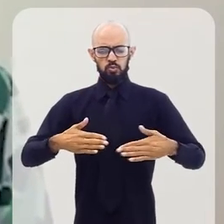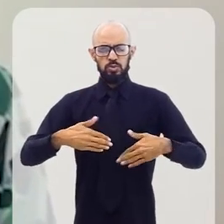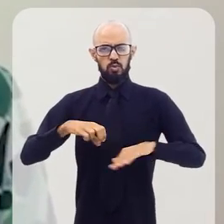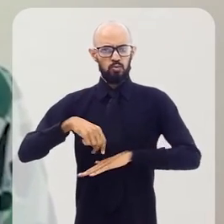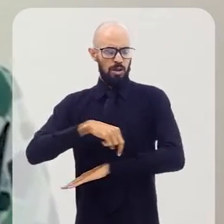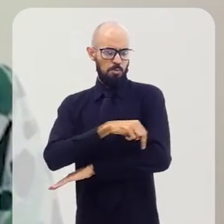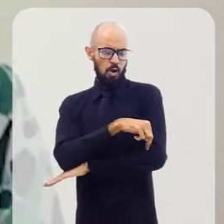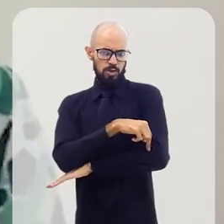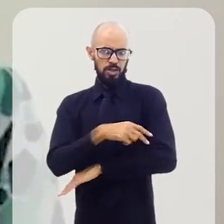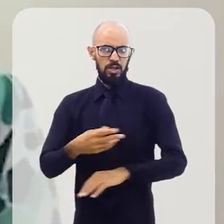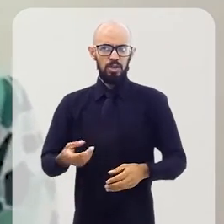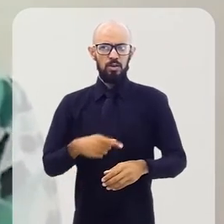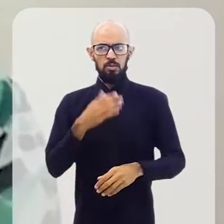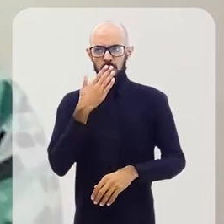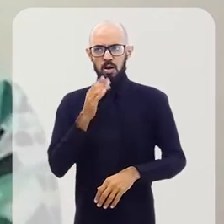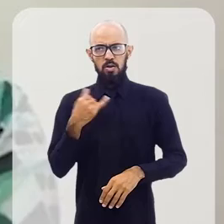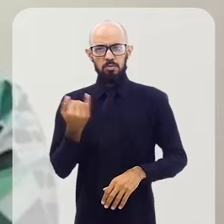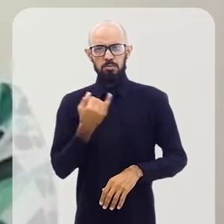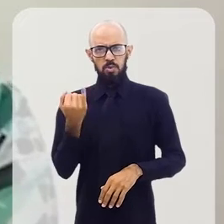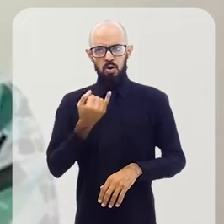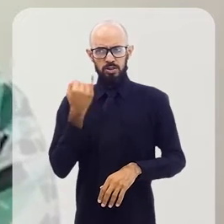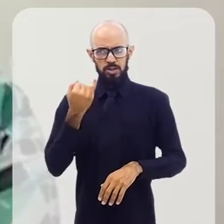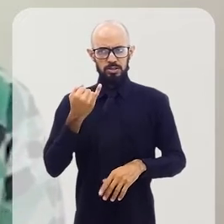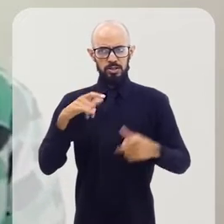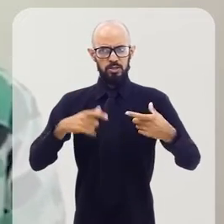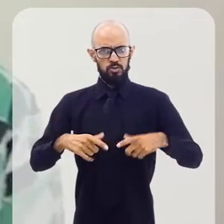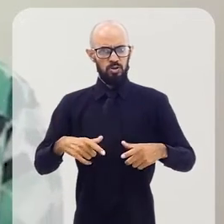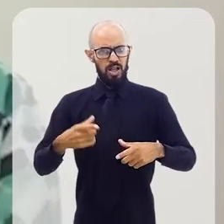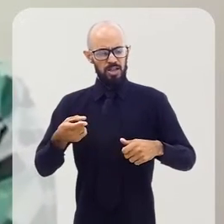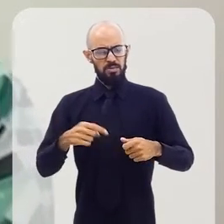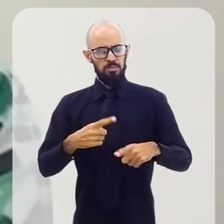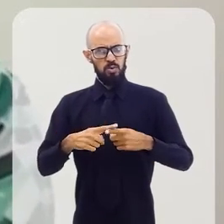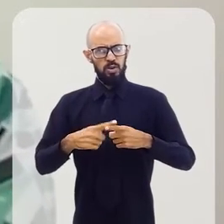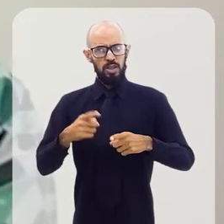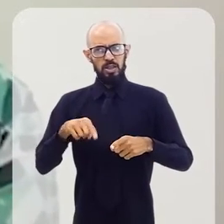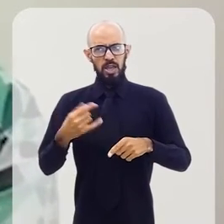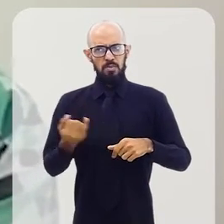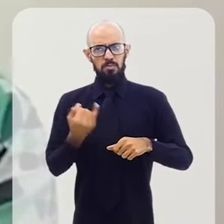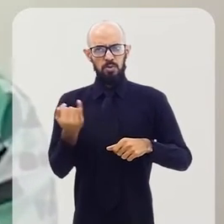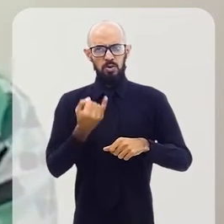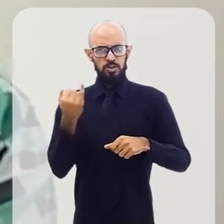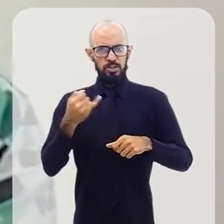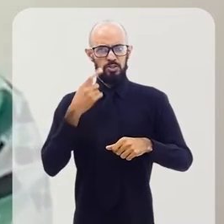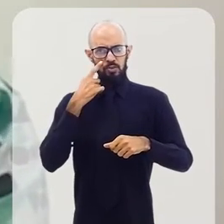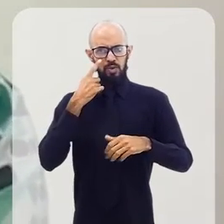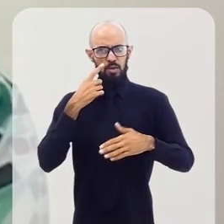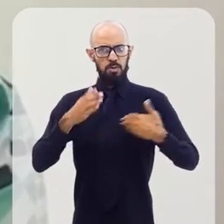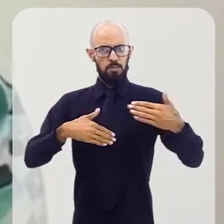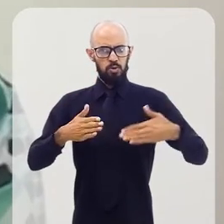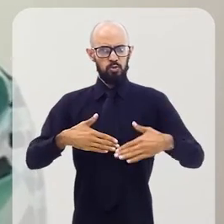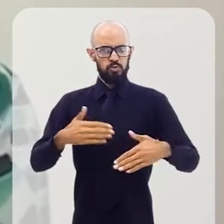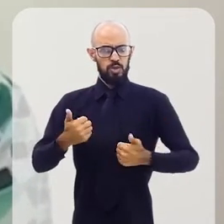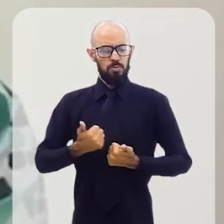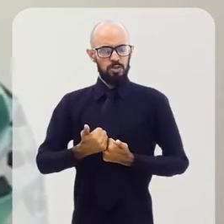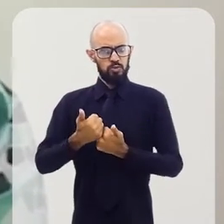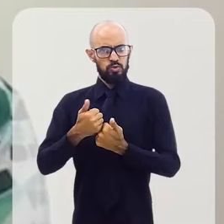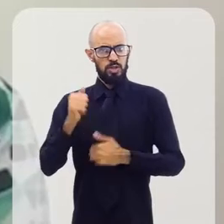são conhecidos há muito tempo. Qual a importância desse olhar e de voltar a olhar para essa questão da produção mais